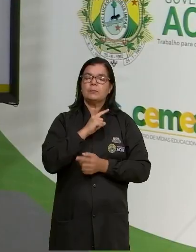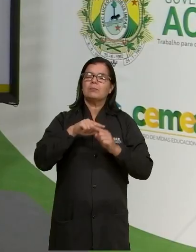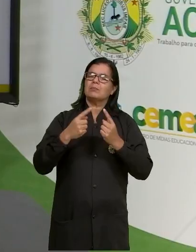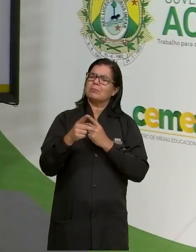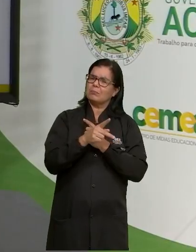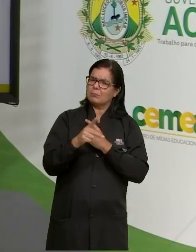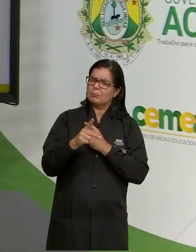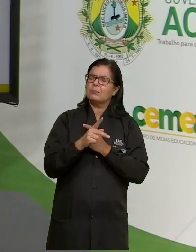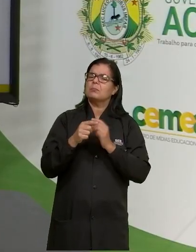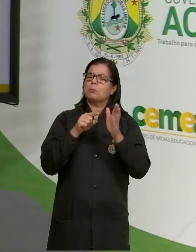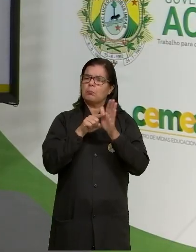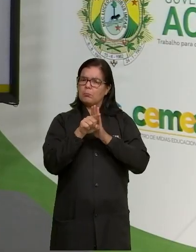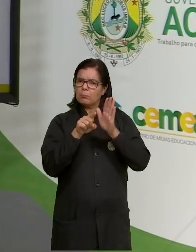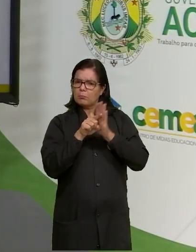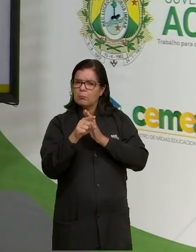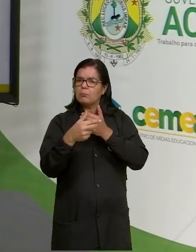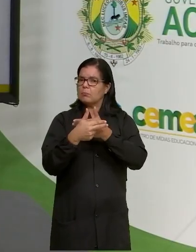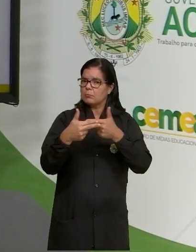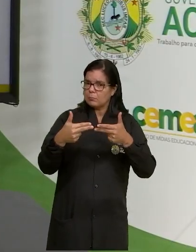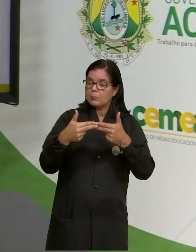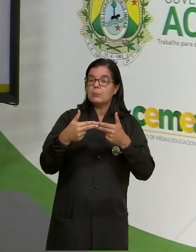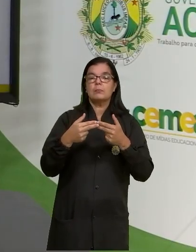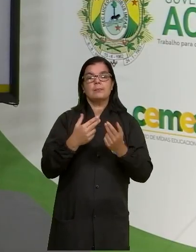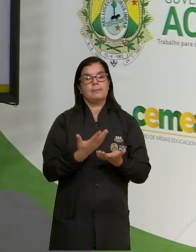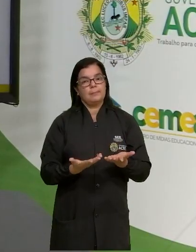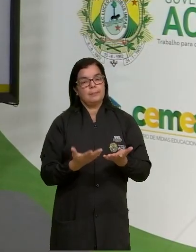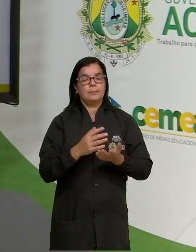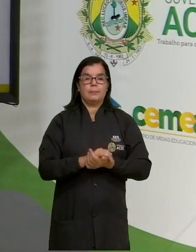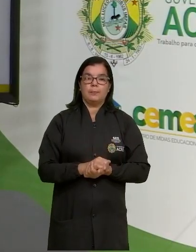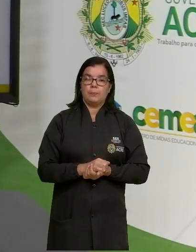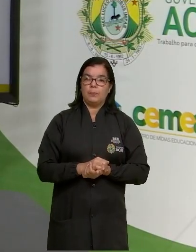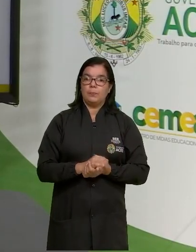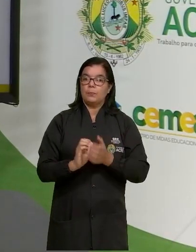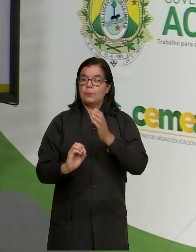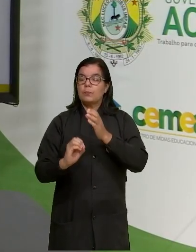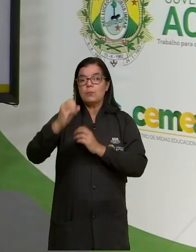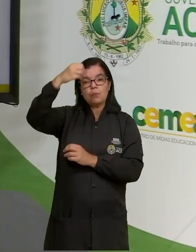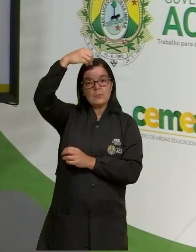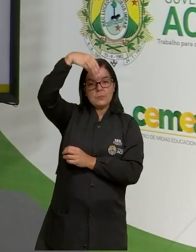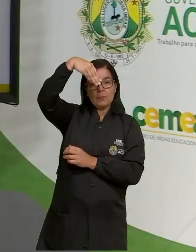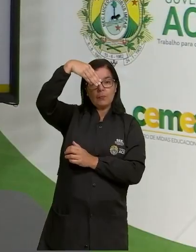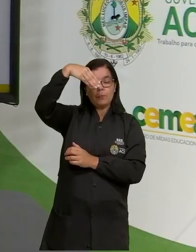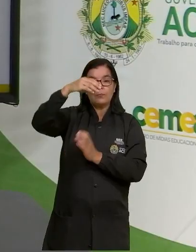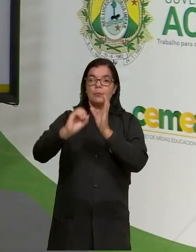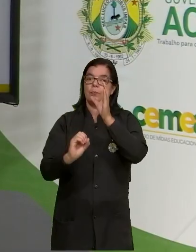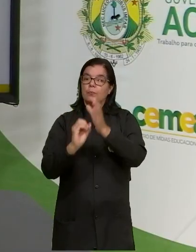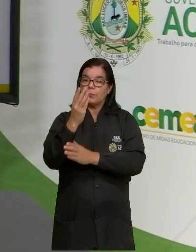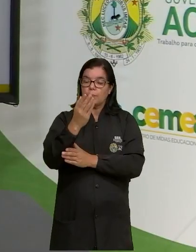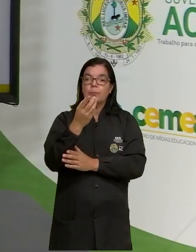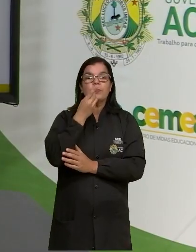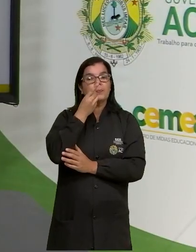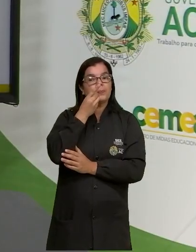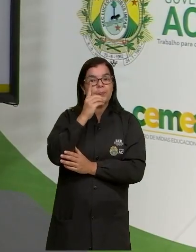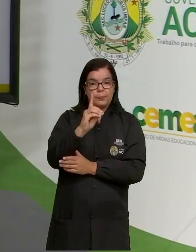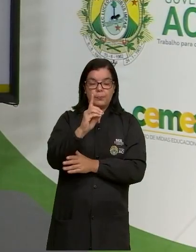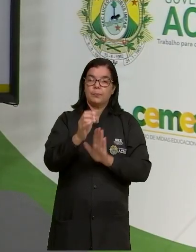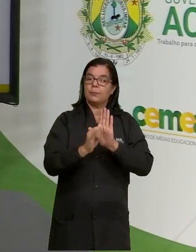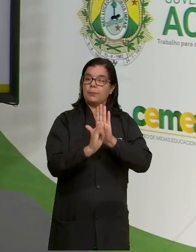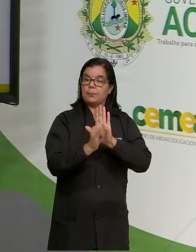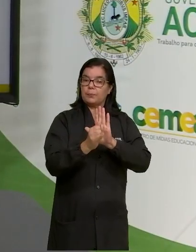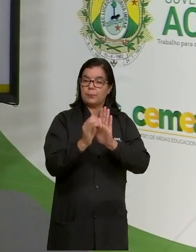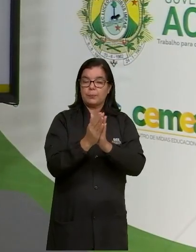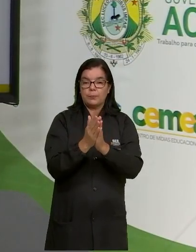professor, pode questionar alguma coisa? Bom, a luz foi criada no primeiro dia, de conformidade com a narrativa